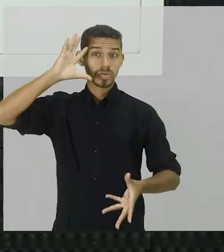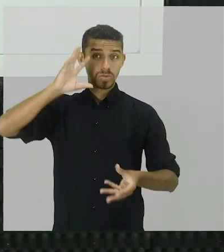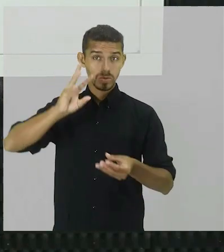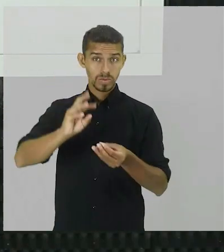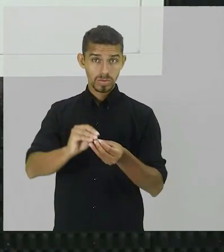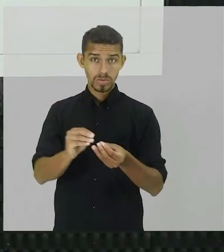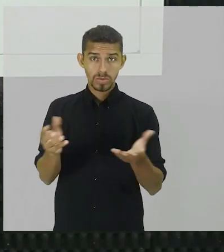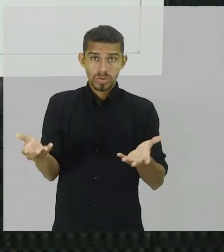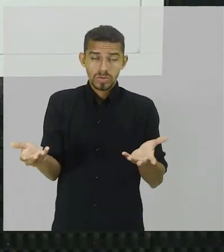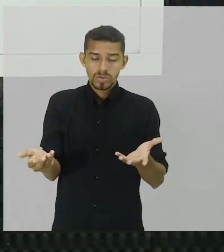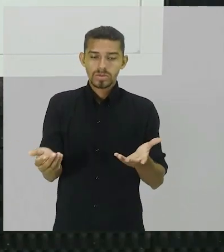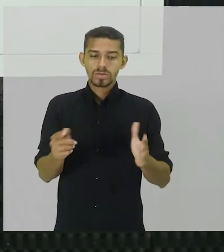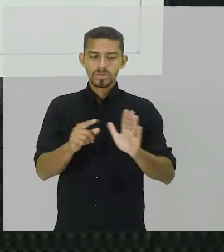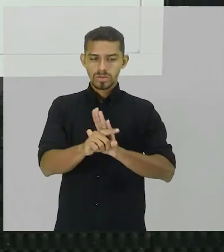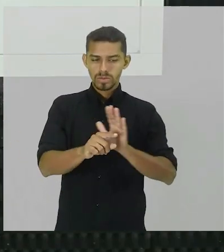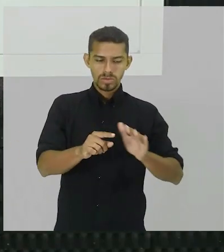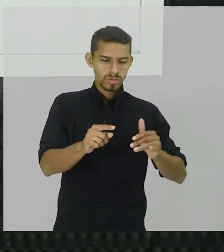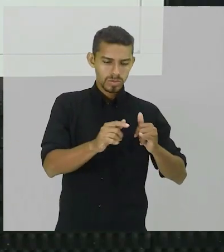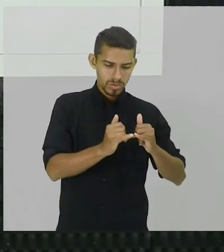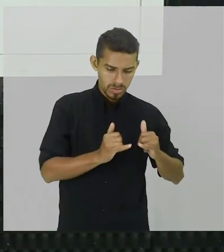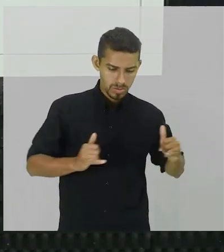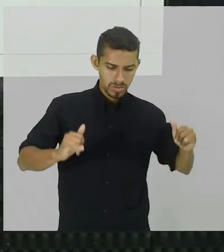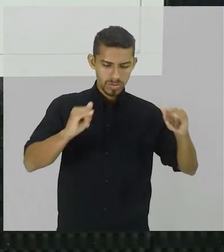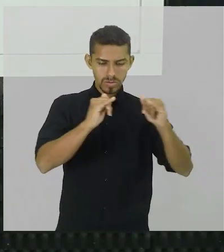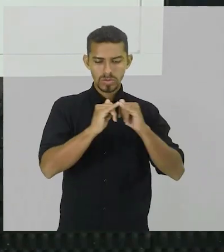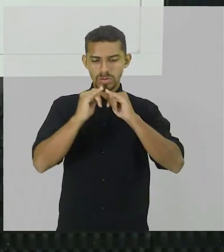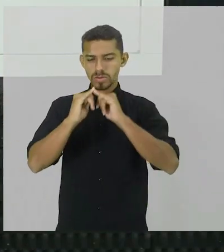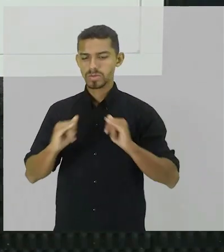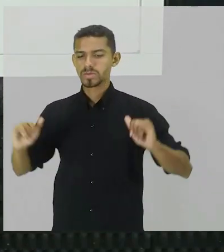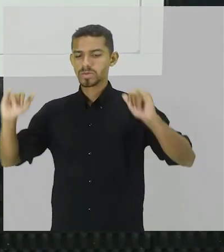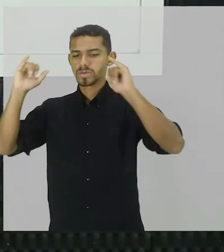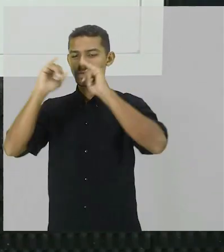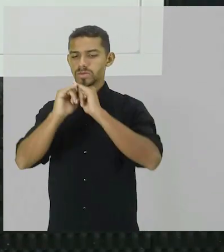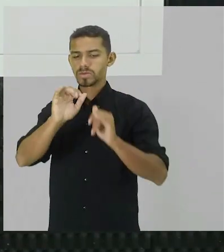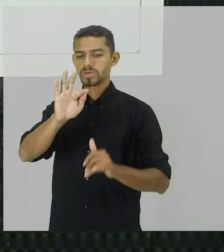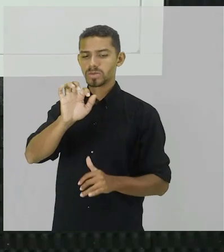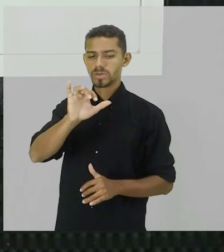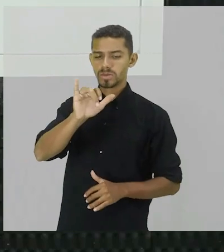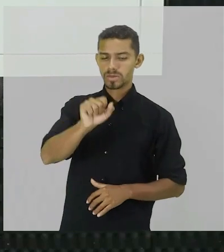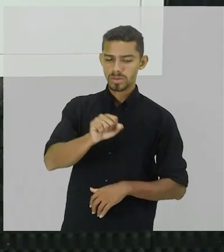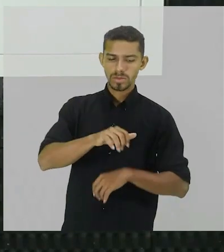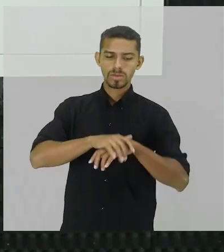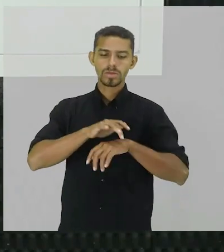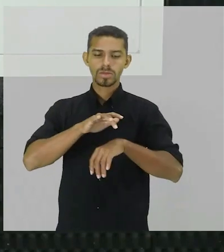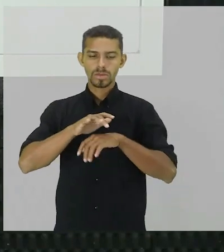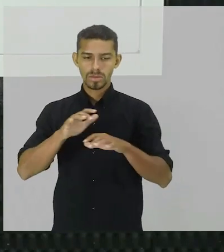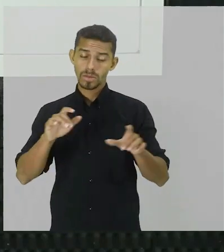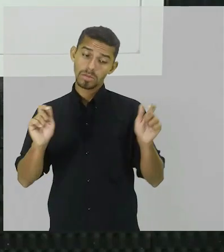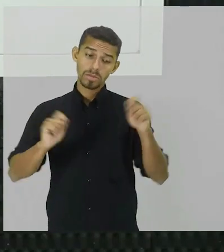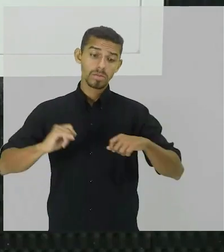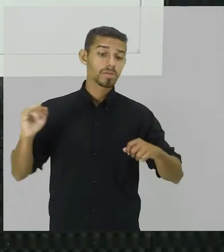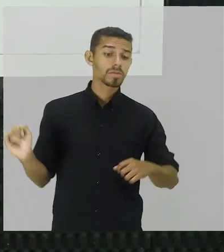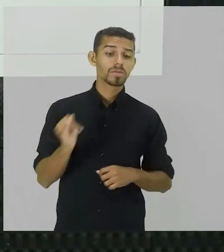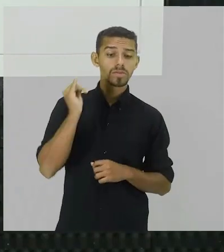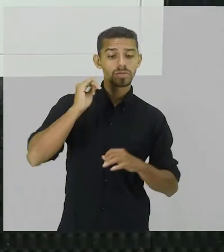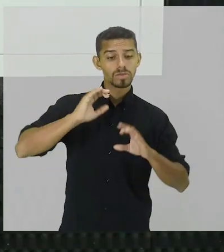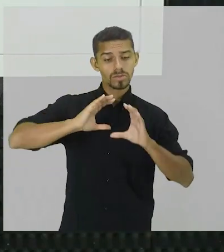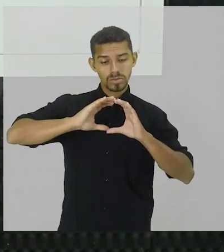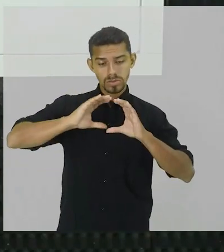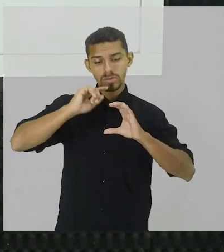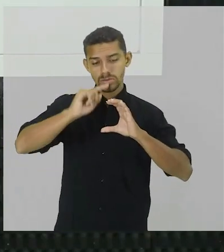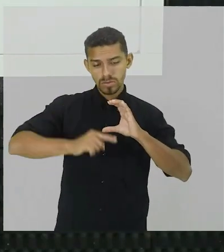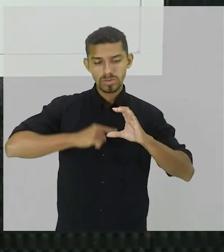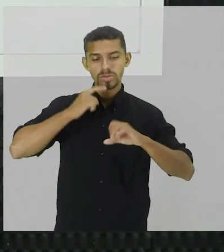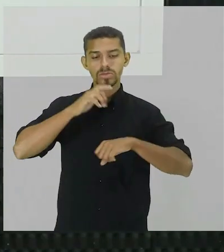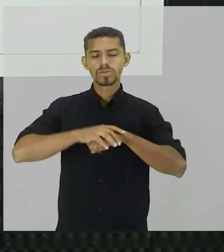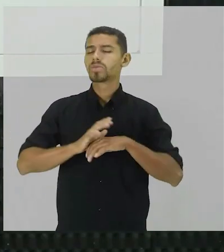recapitulou questões envolvendo cone, envolvendo cilindro, envolvendo esfera. É importante que você saiba